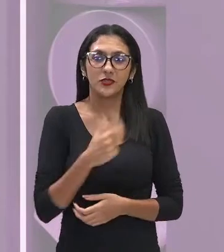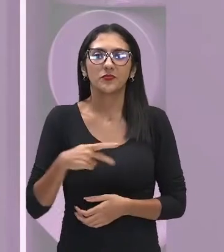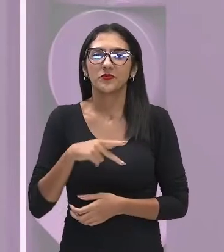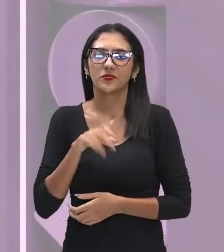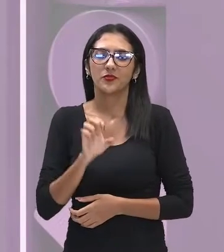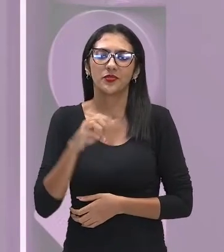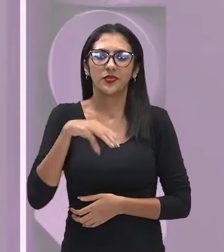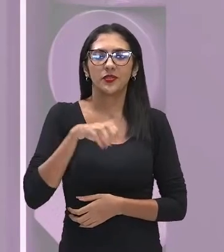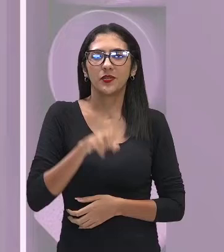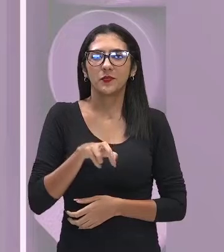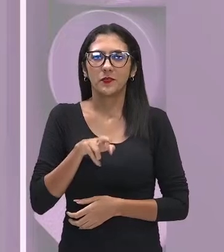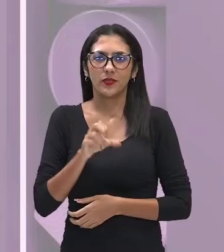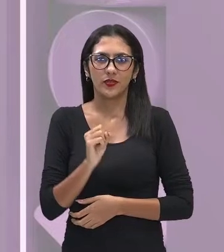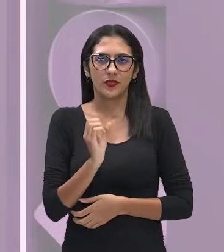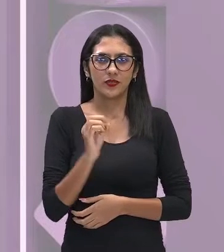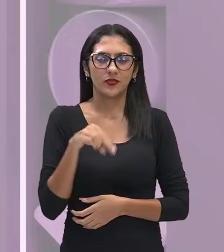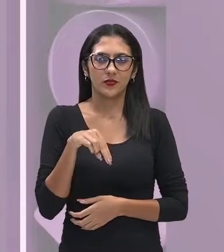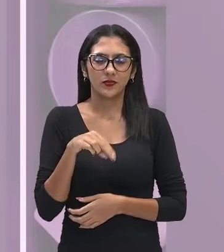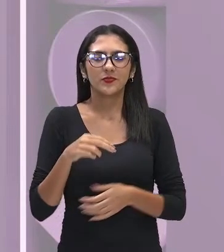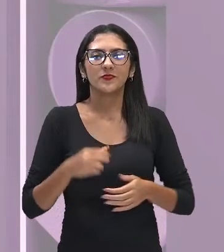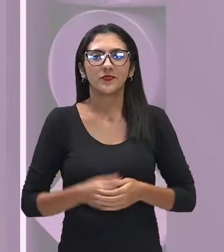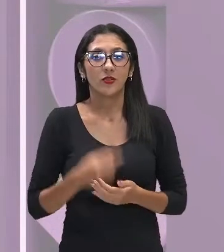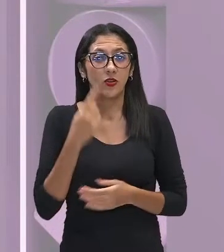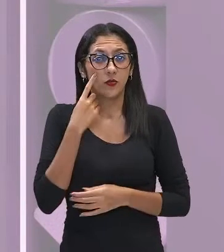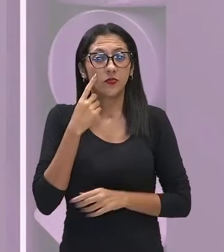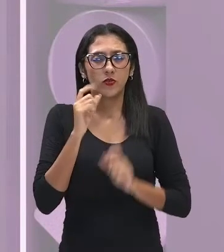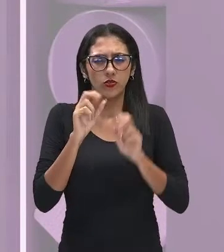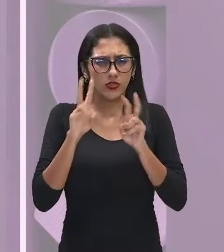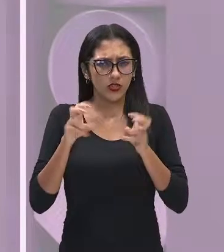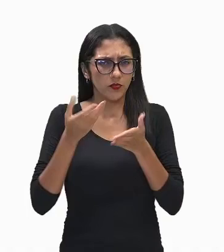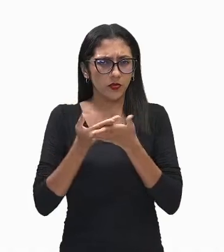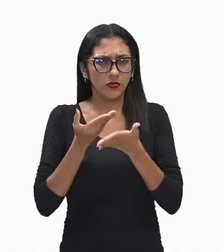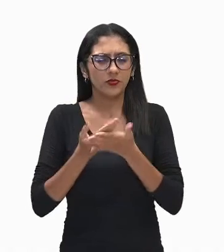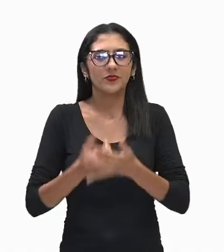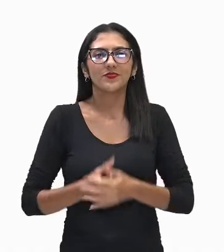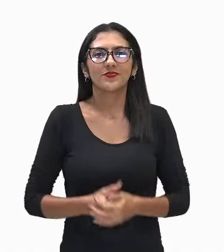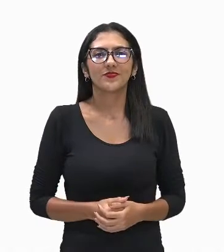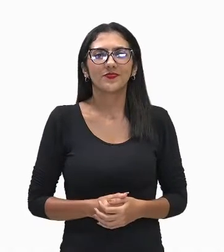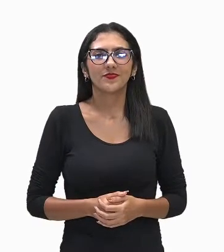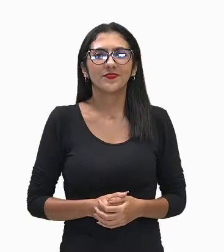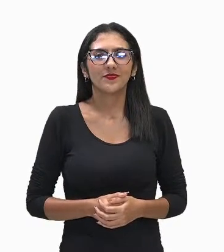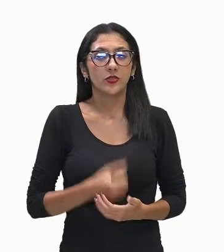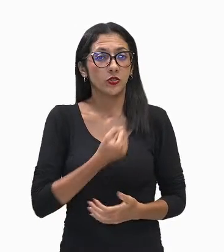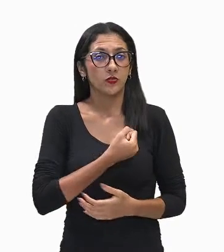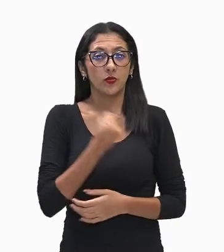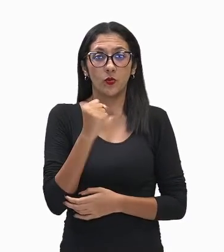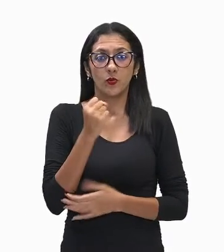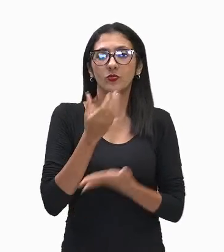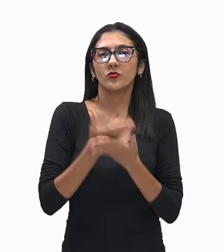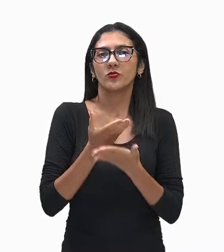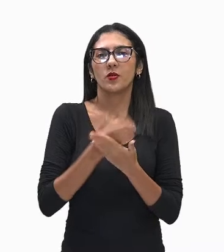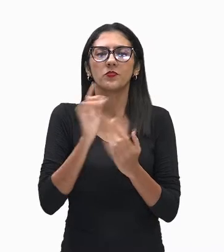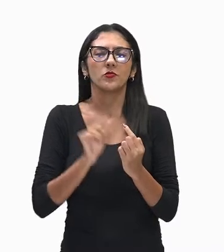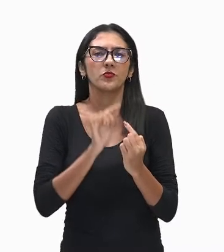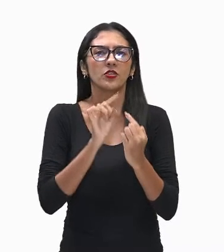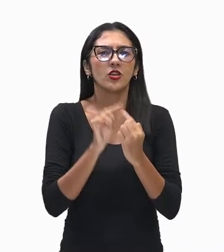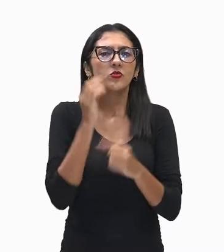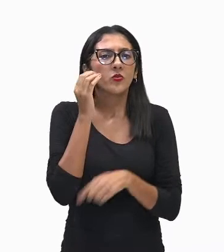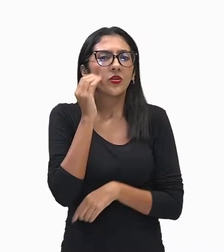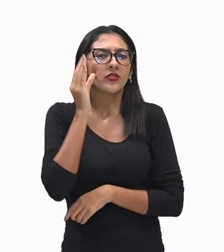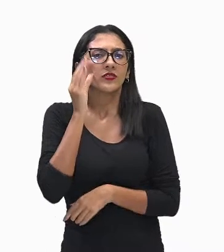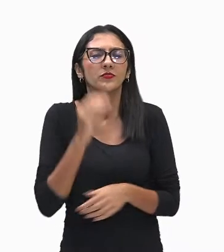professor Emerson Marão. Vamos ver o que nos aguarda para a nossa aula de hoje. A aula de número 8 traz como objeto de